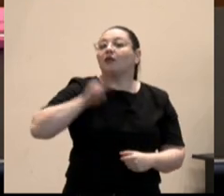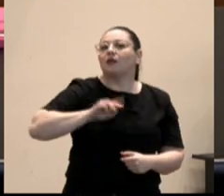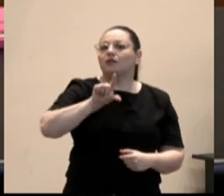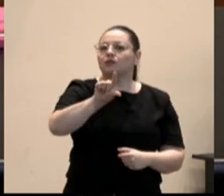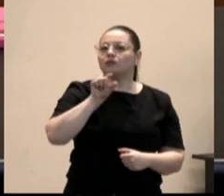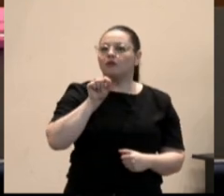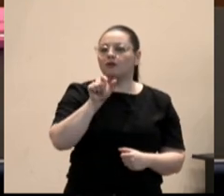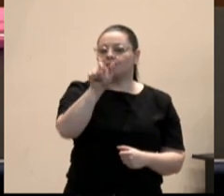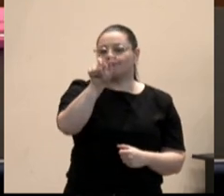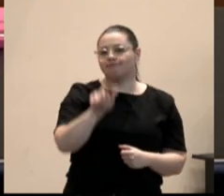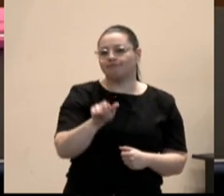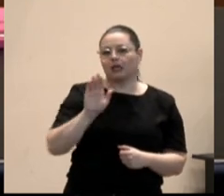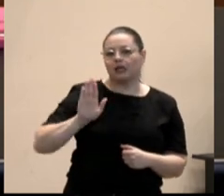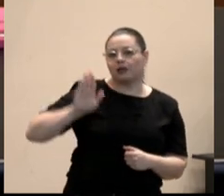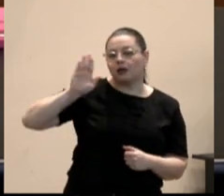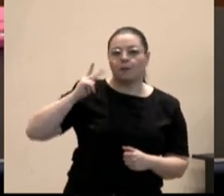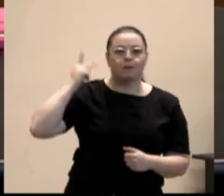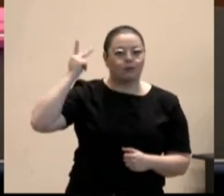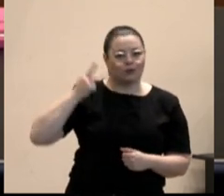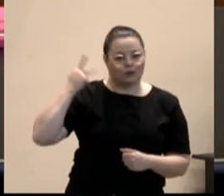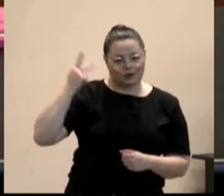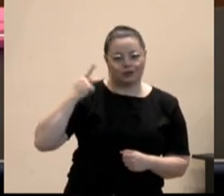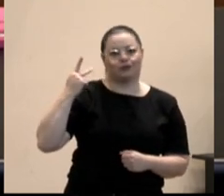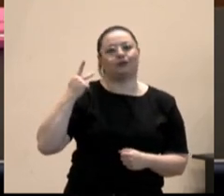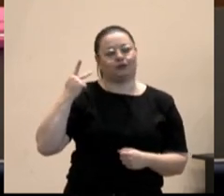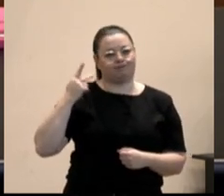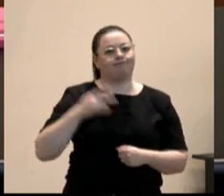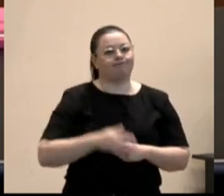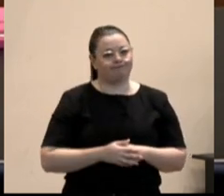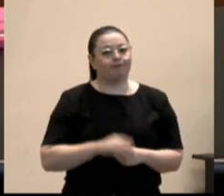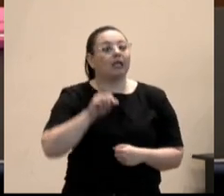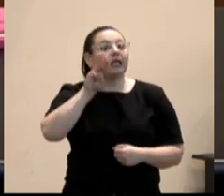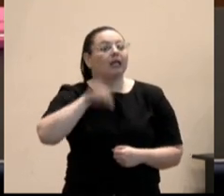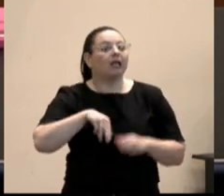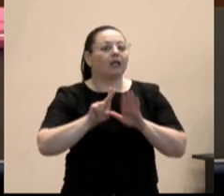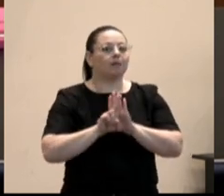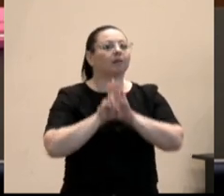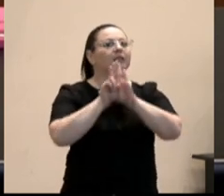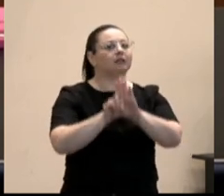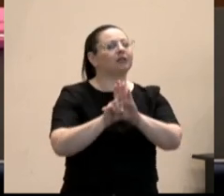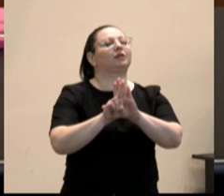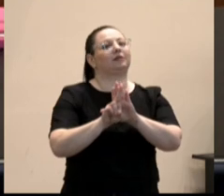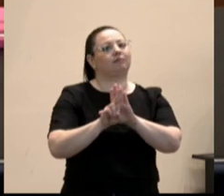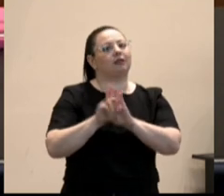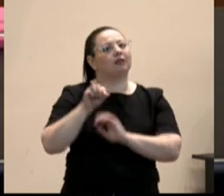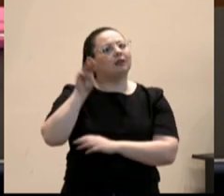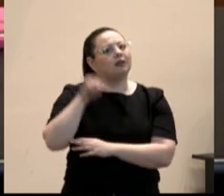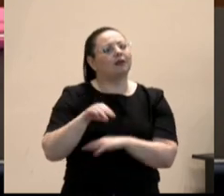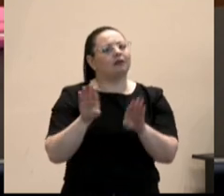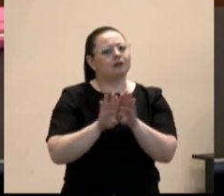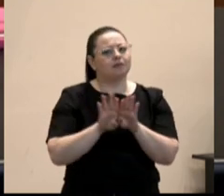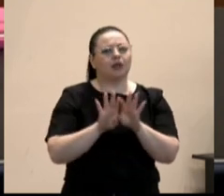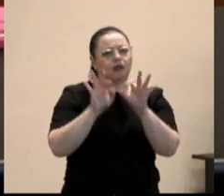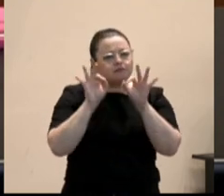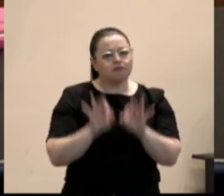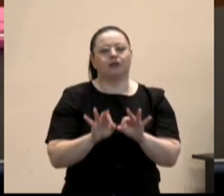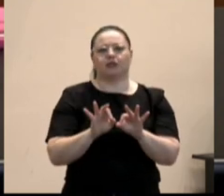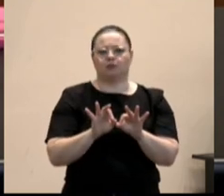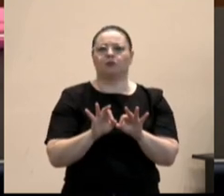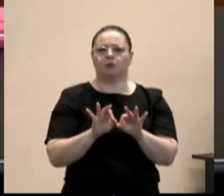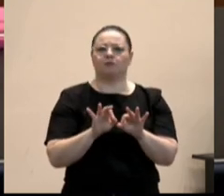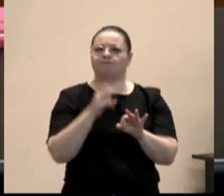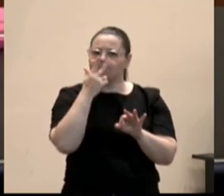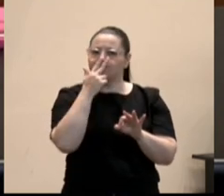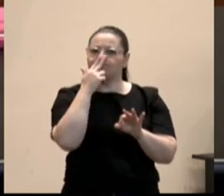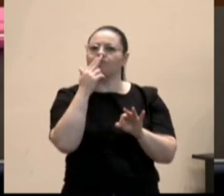nessas escolhas, em especial nesse momento. Quem nos representa e quem, de fato, trata da pauta da